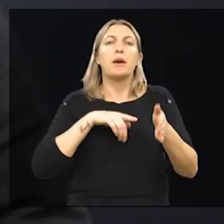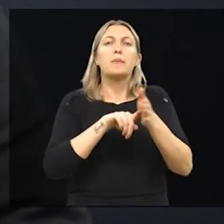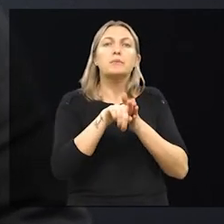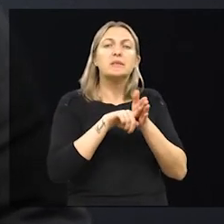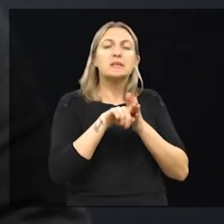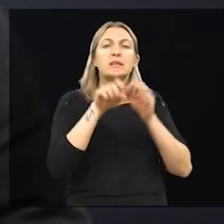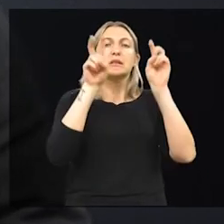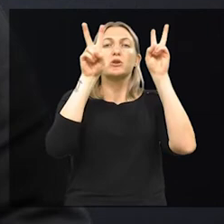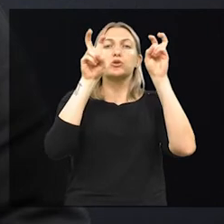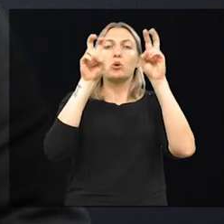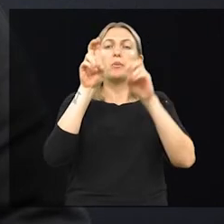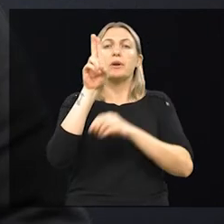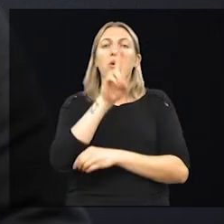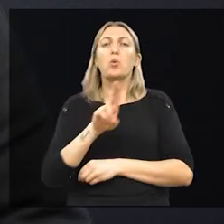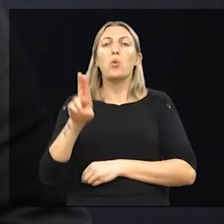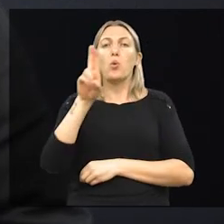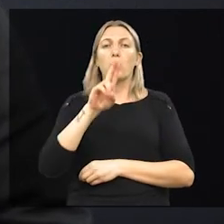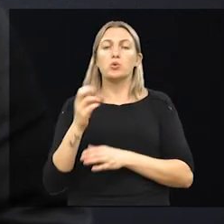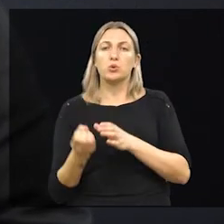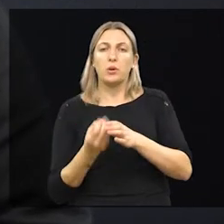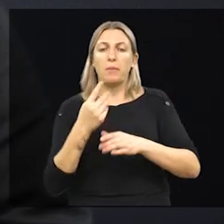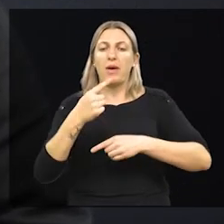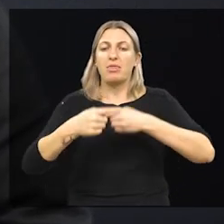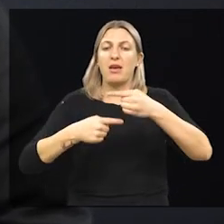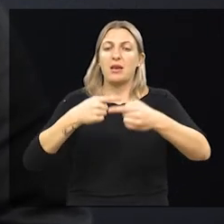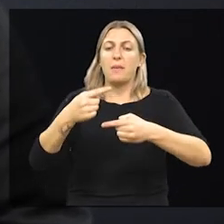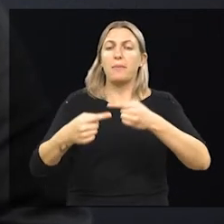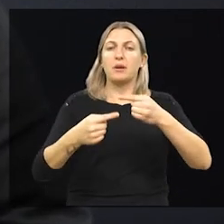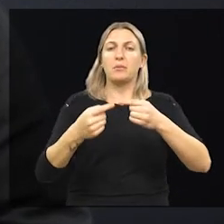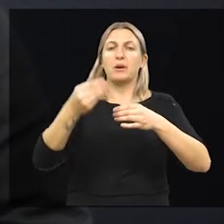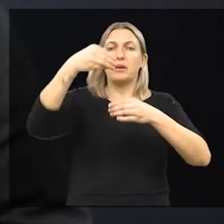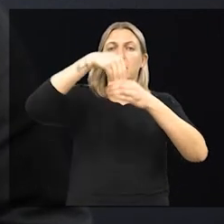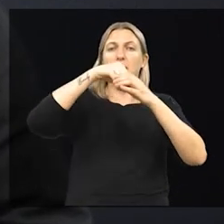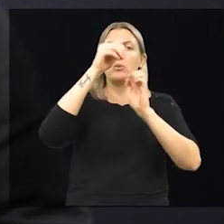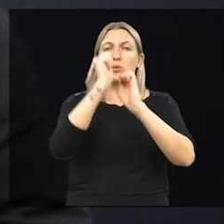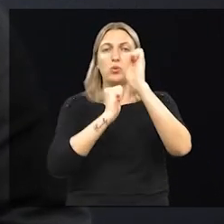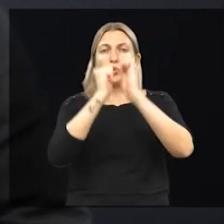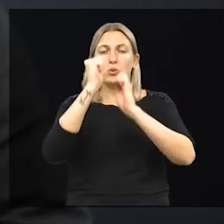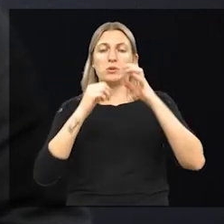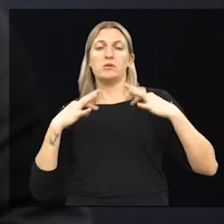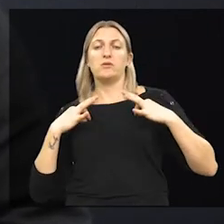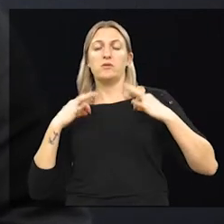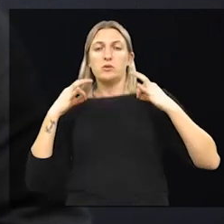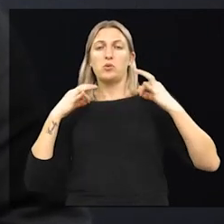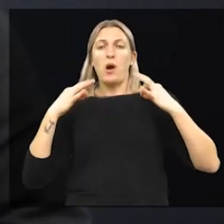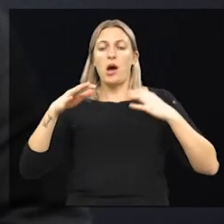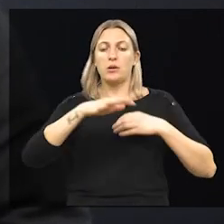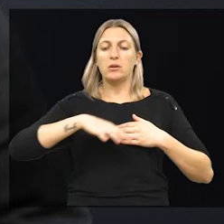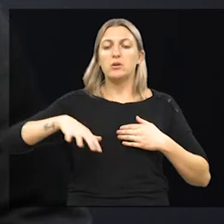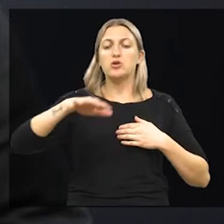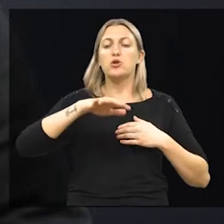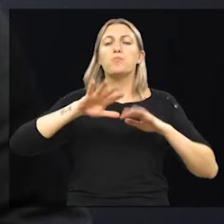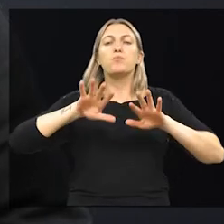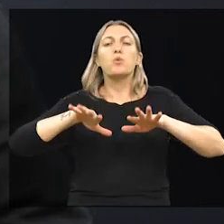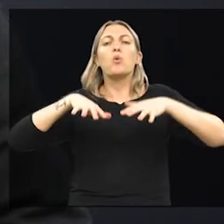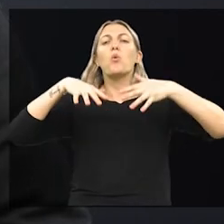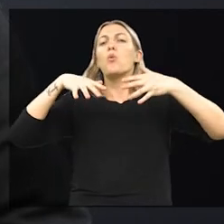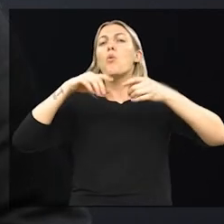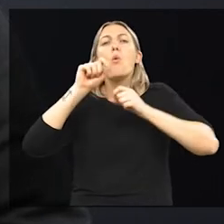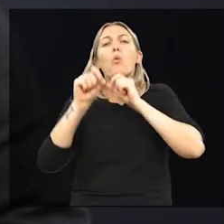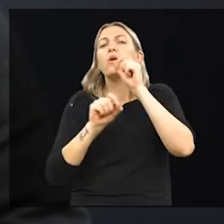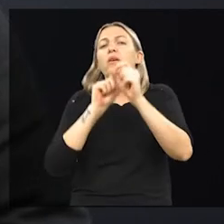adequada às necessidades da região net você tem que pesquisar alguma coisa que estivesse ligada ao desenvolvimento